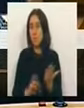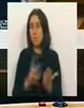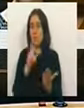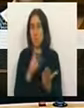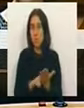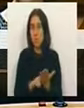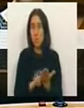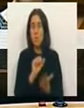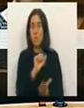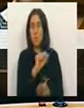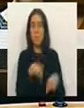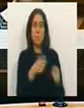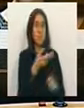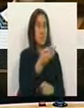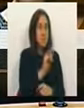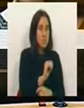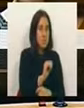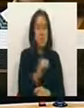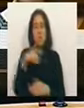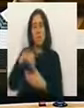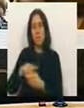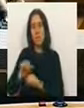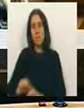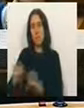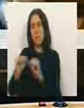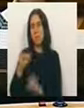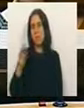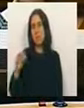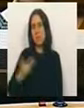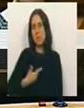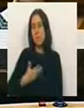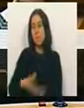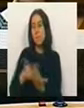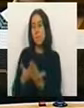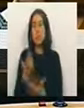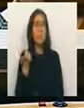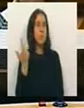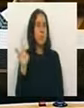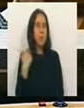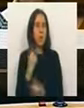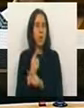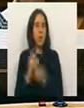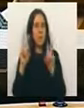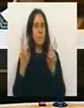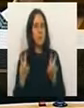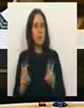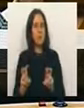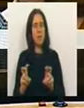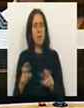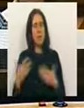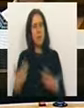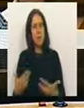partido socialista e votaram contra a proposta do psd o ano passado sobre a mesma matéria vem